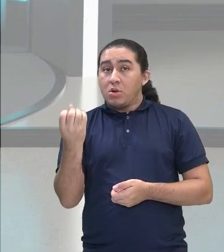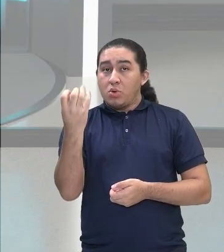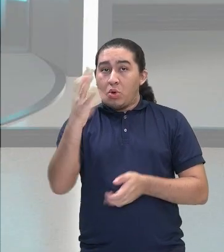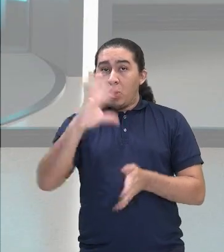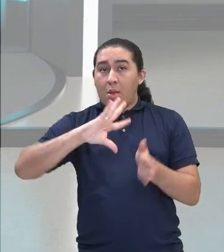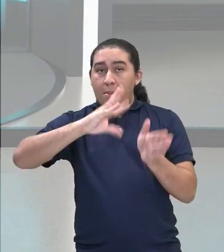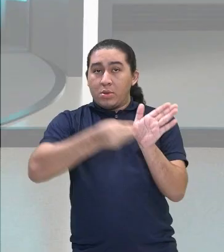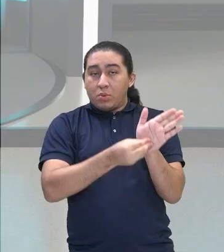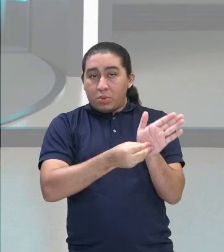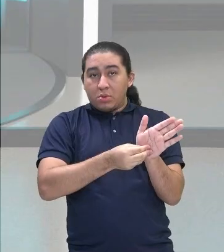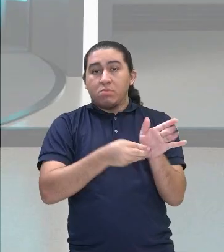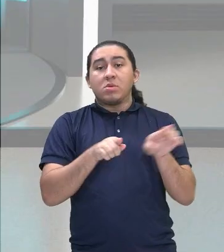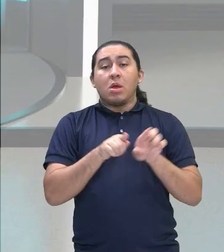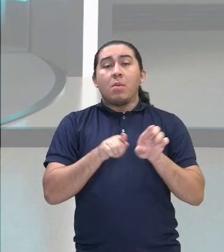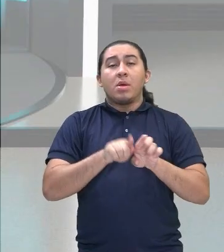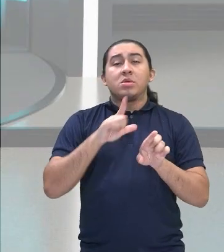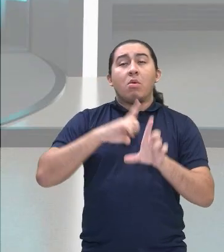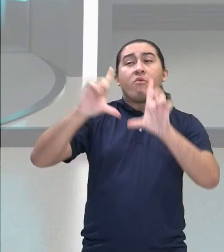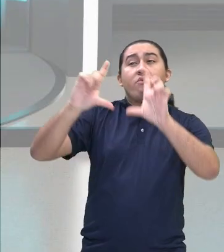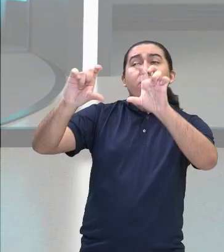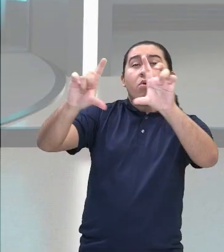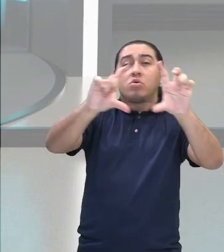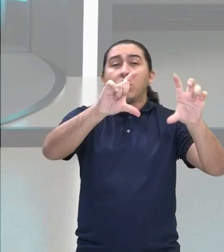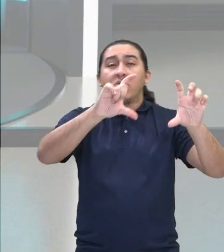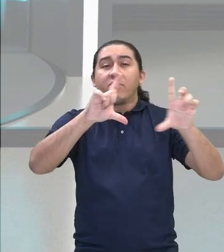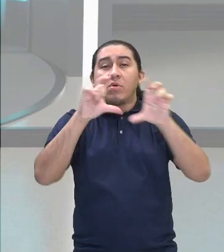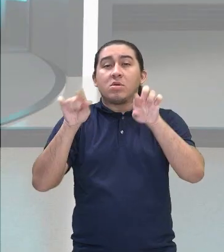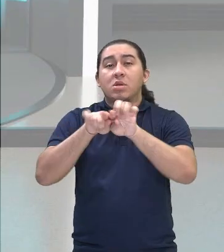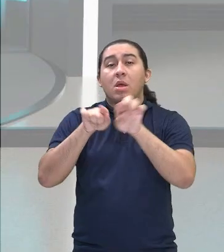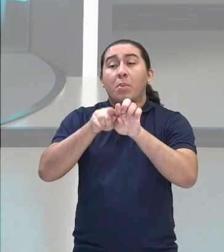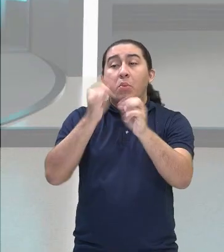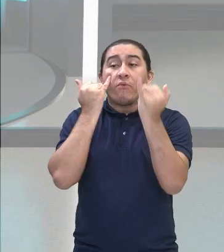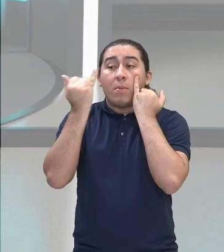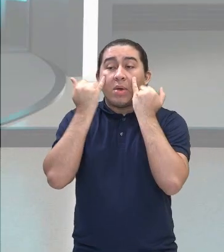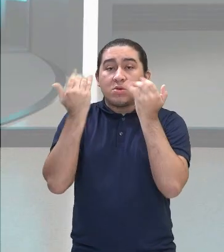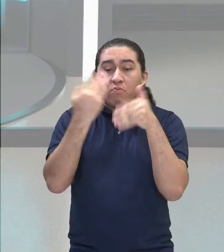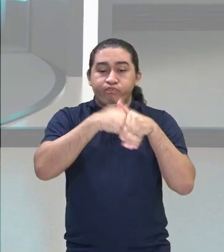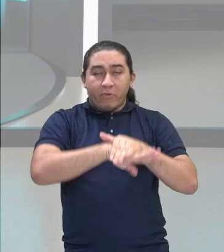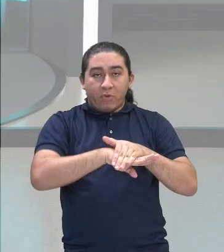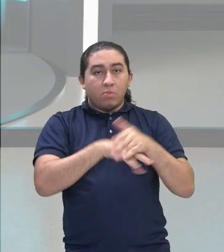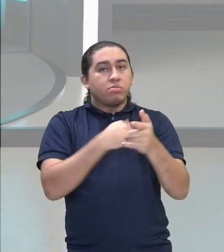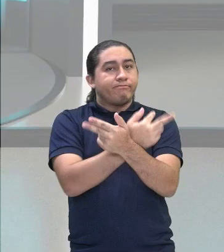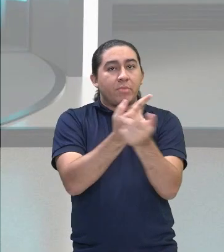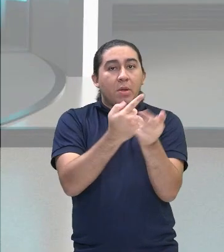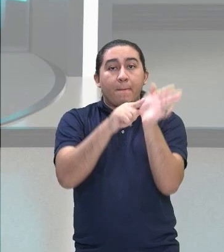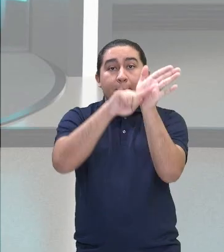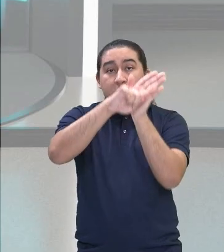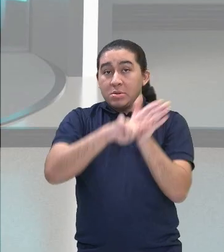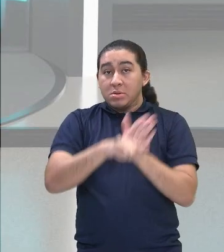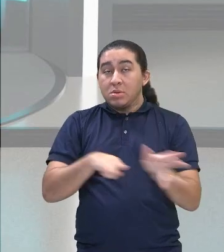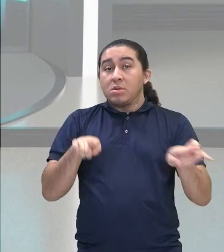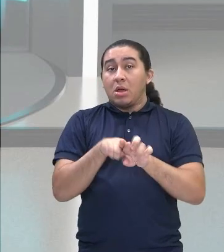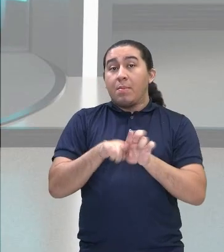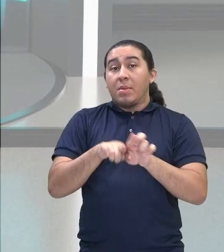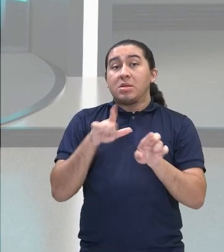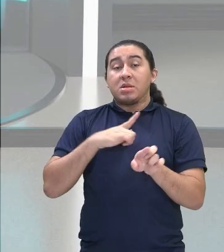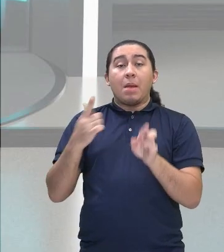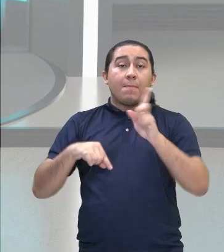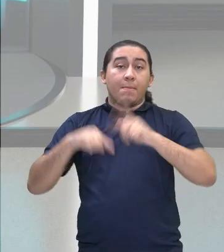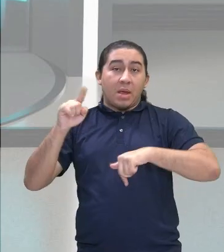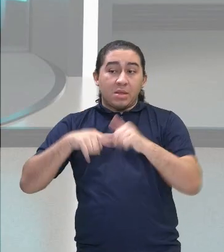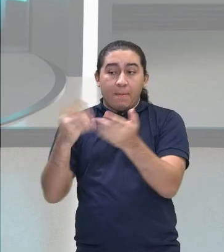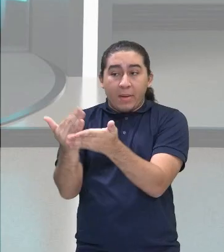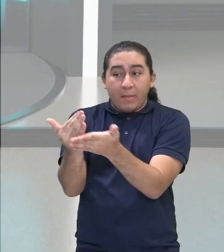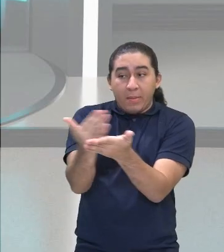Grossense, fotografando e documentando os desmatamentos, além de recolher materiais para suas obras,